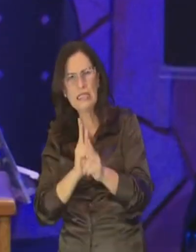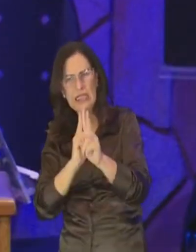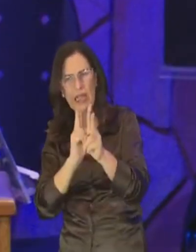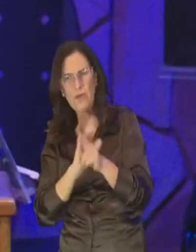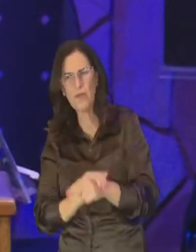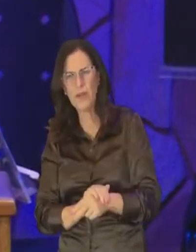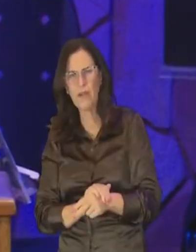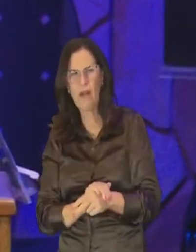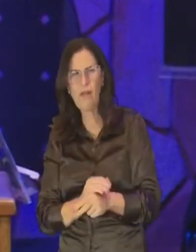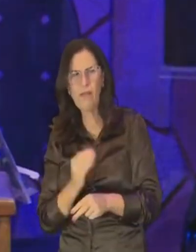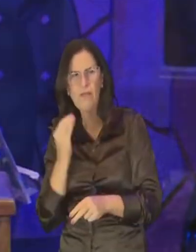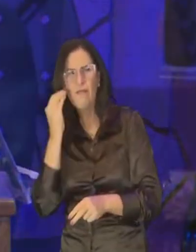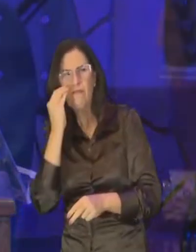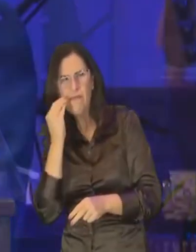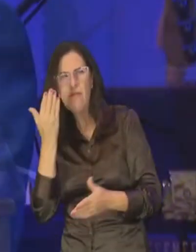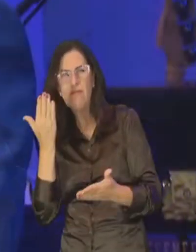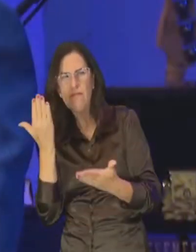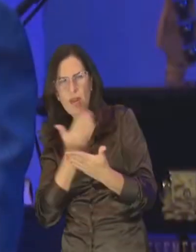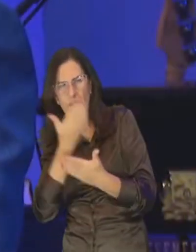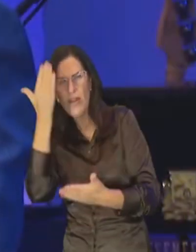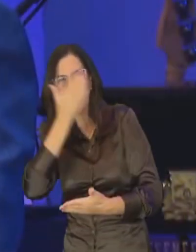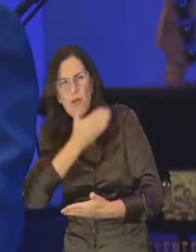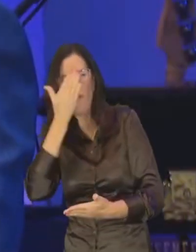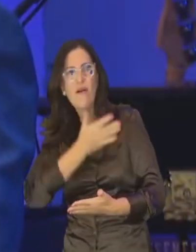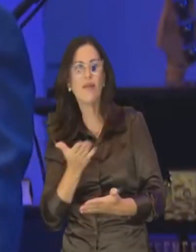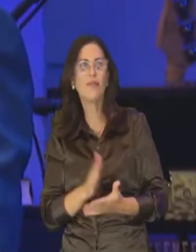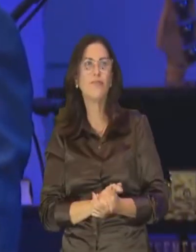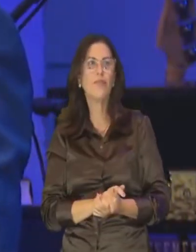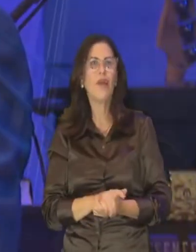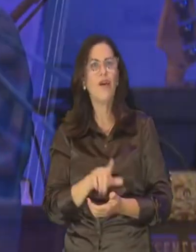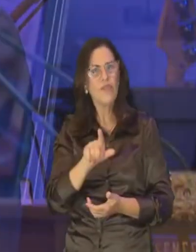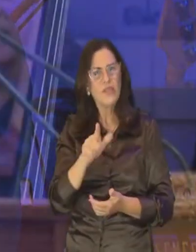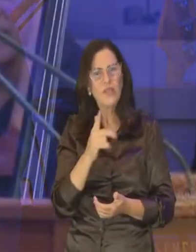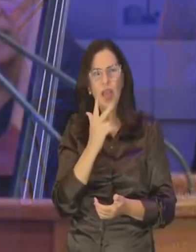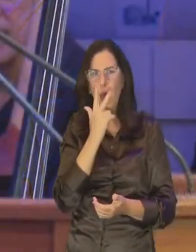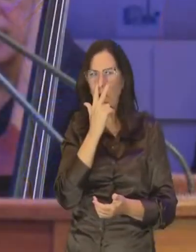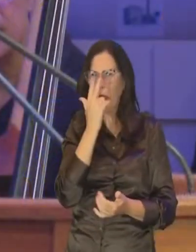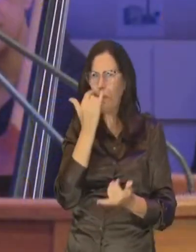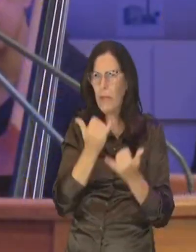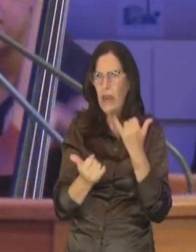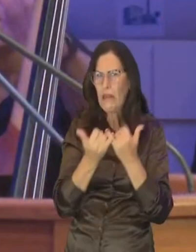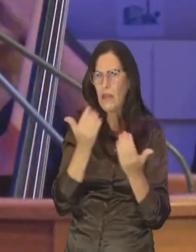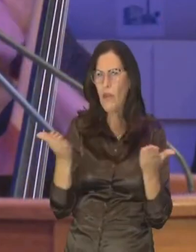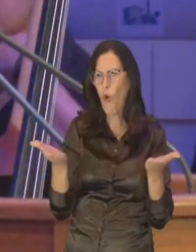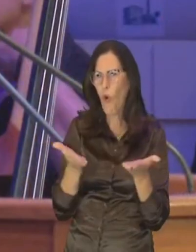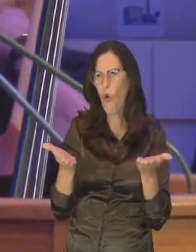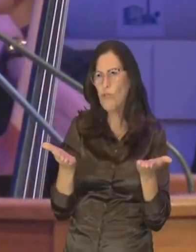constantemente testada. Você vê algo semelhante ao nosso dia de hoje?